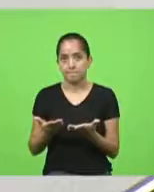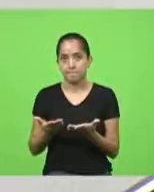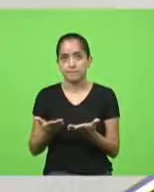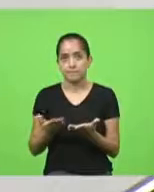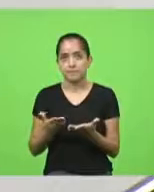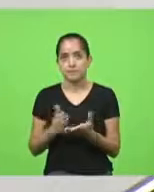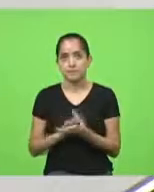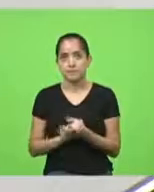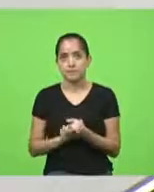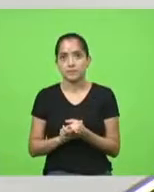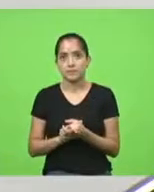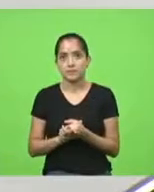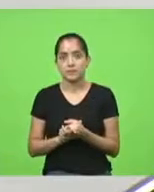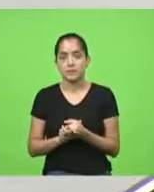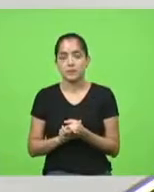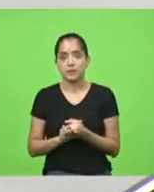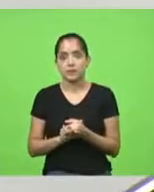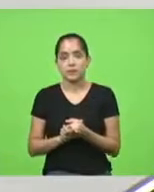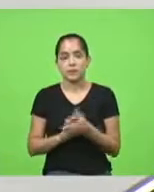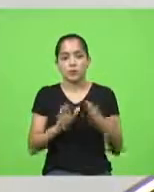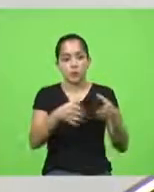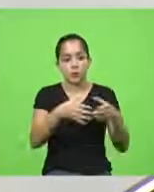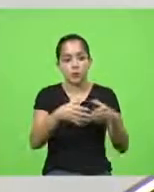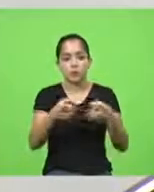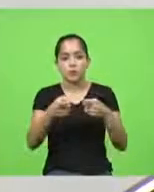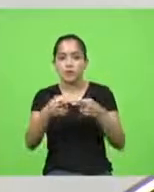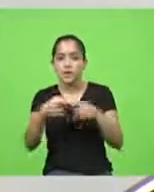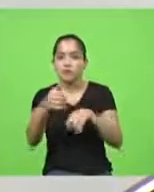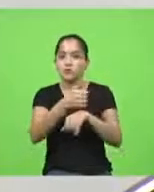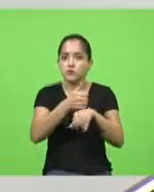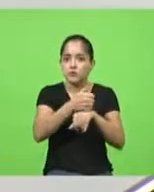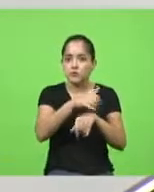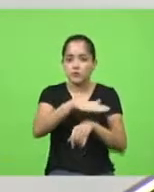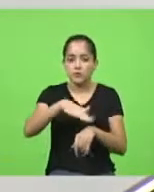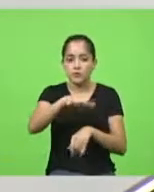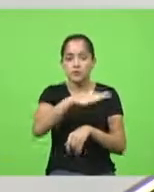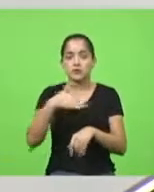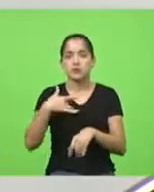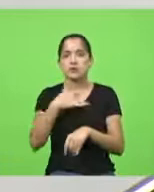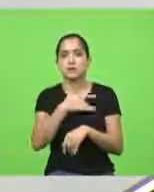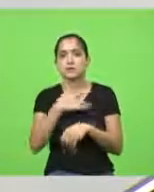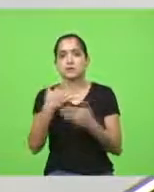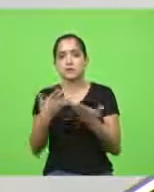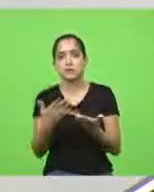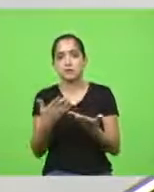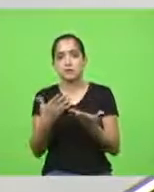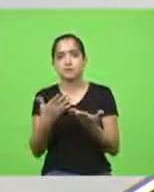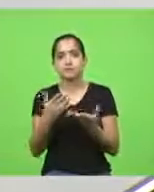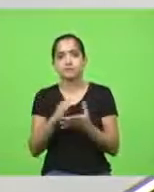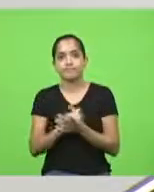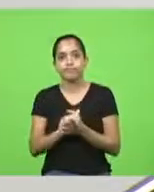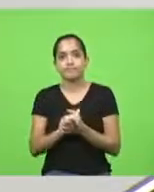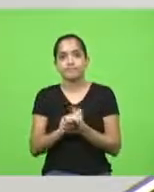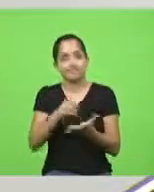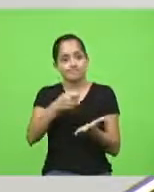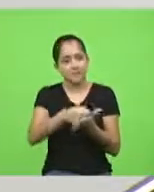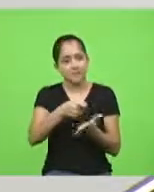a classe médica, os profissionais da saúde foram tão